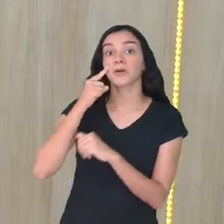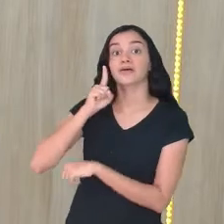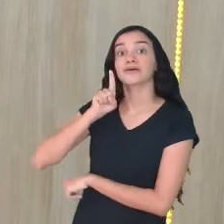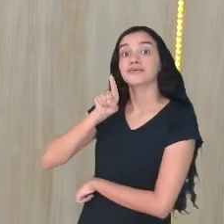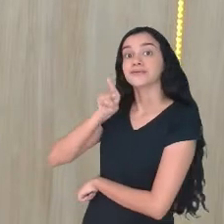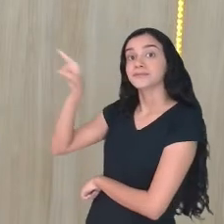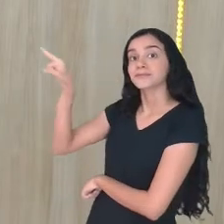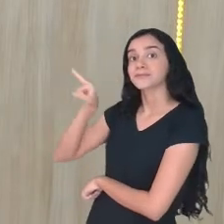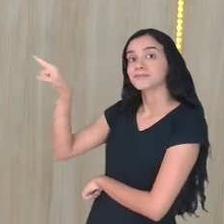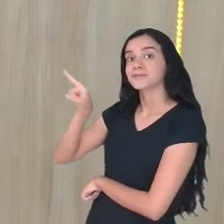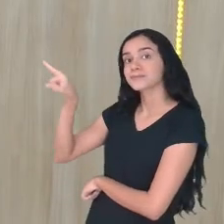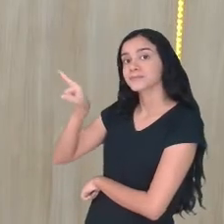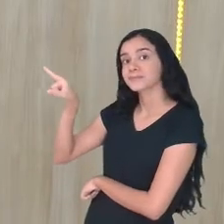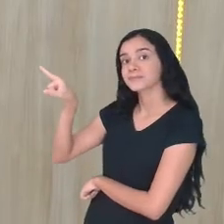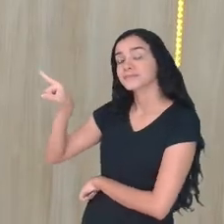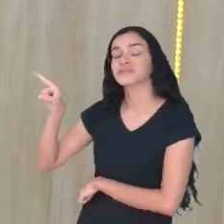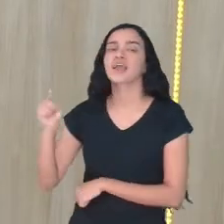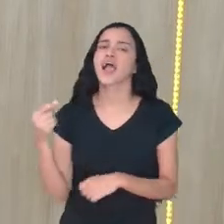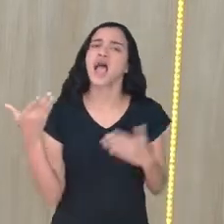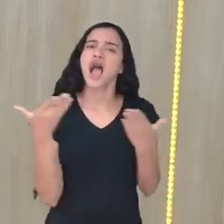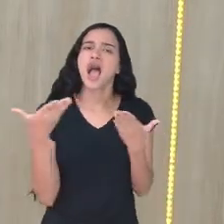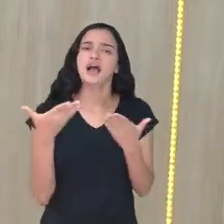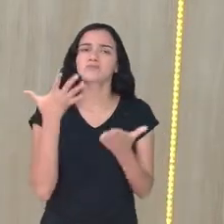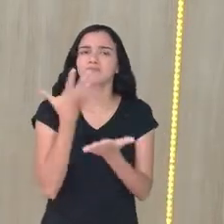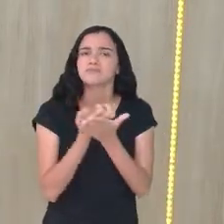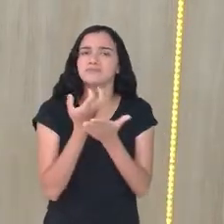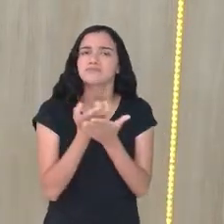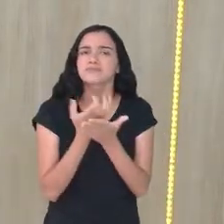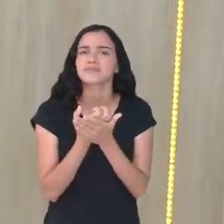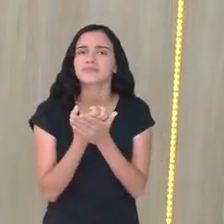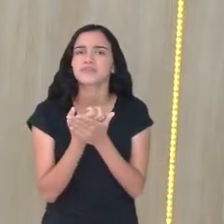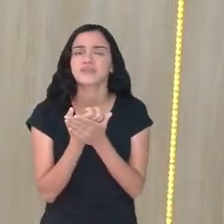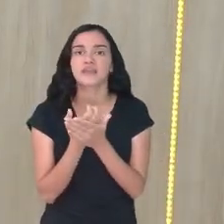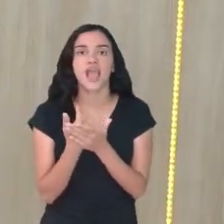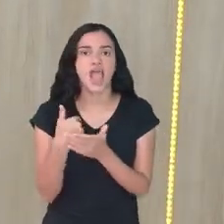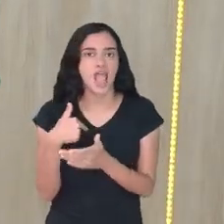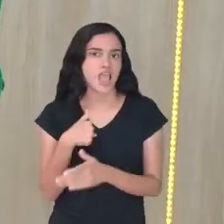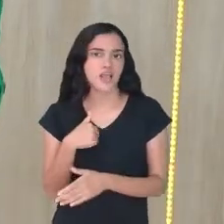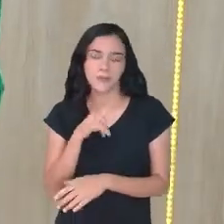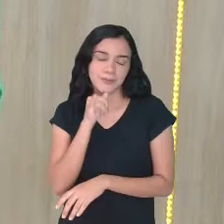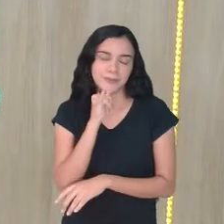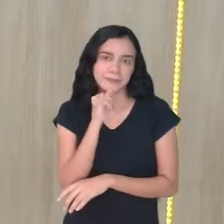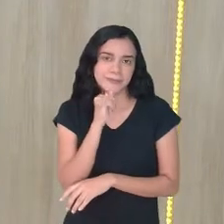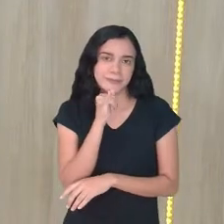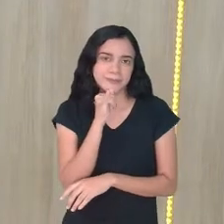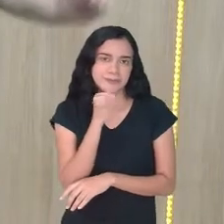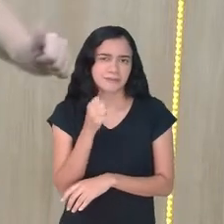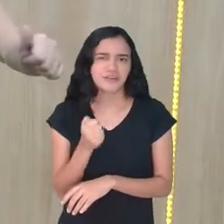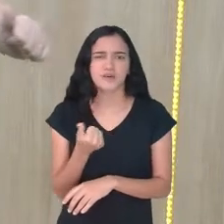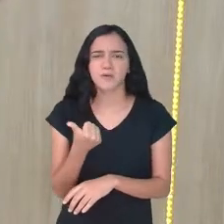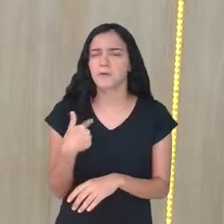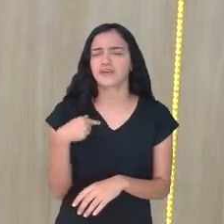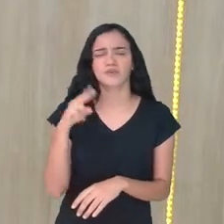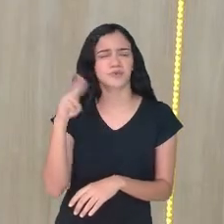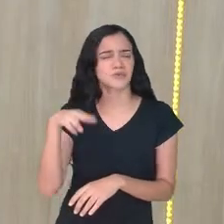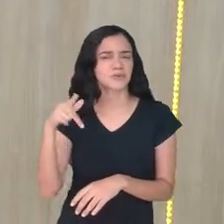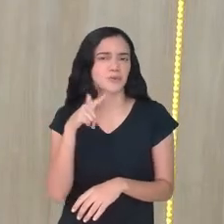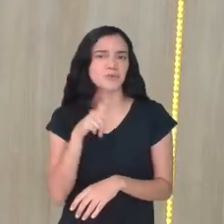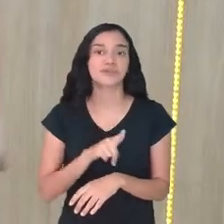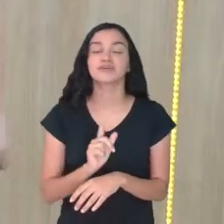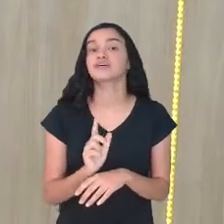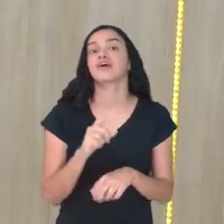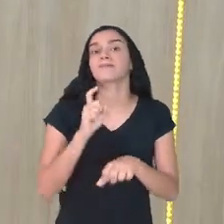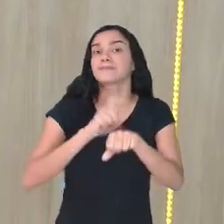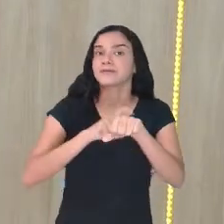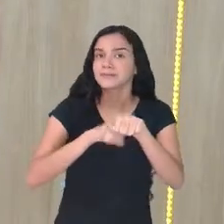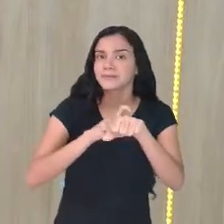podem baixar agora. Mas se não der tempo de pegar, porque eu, por exemplo, quase nunca consigo. Se não der